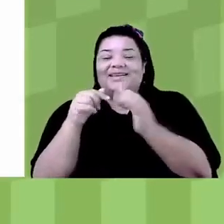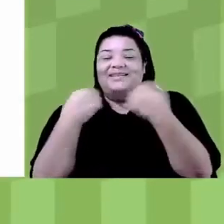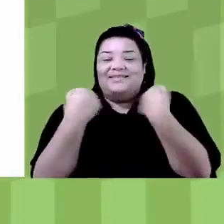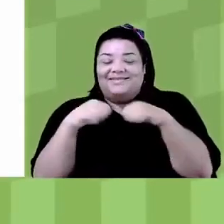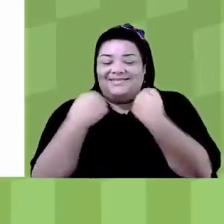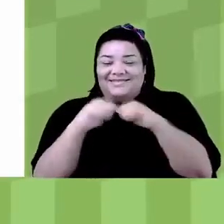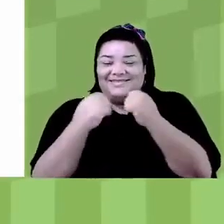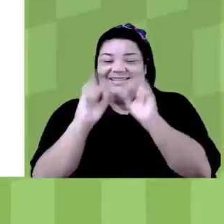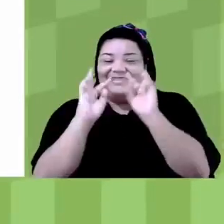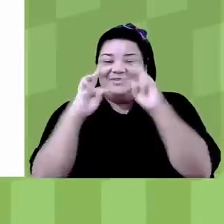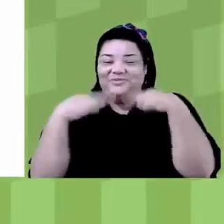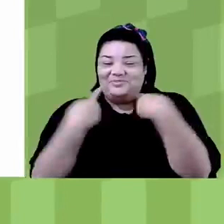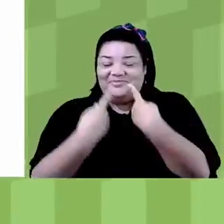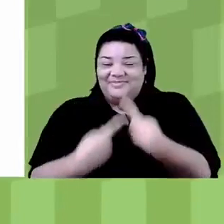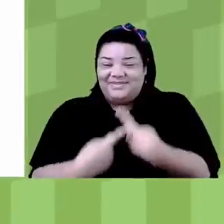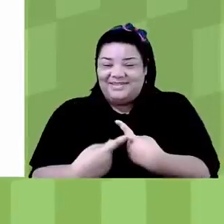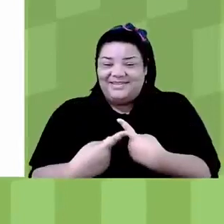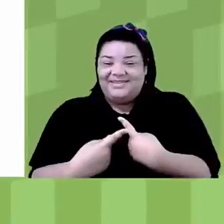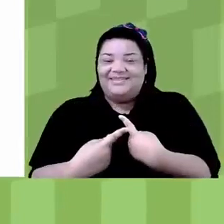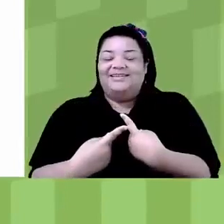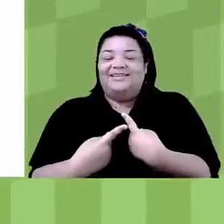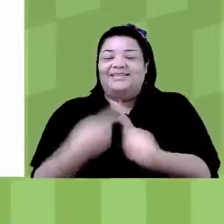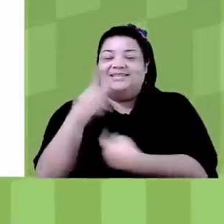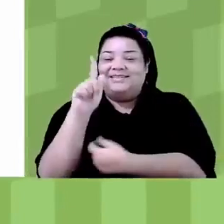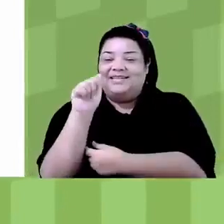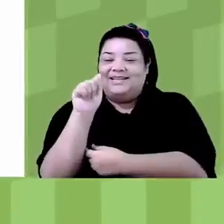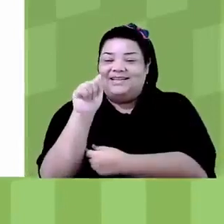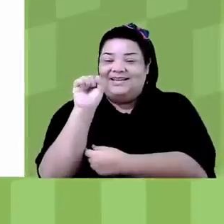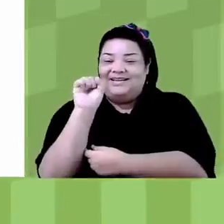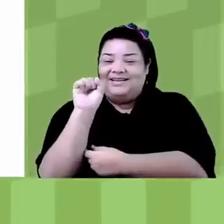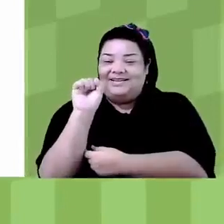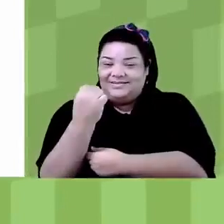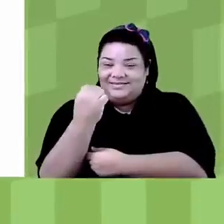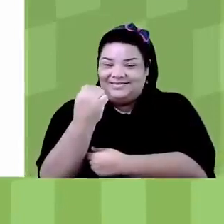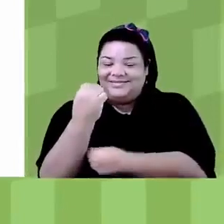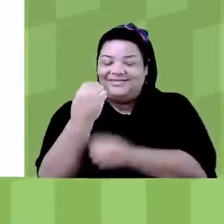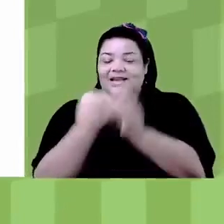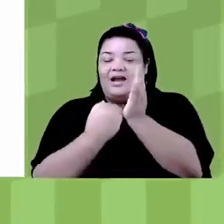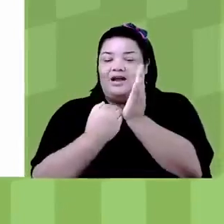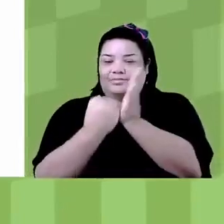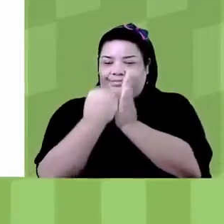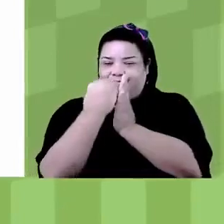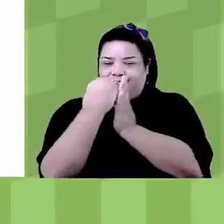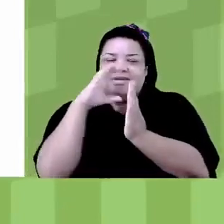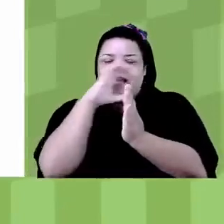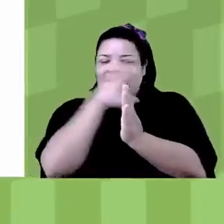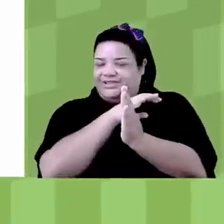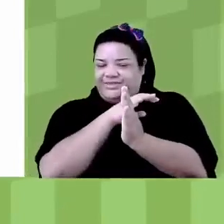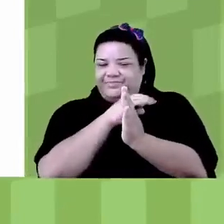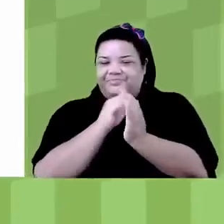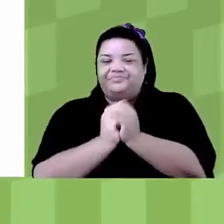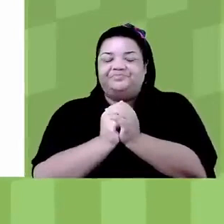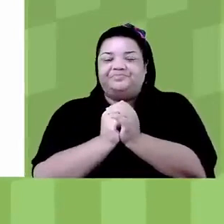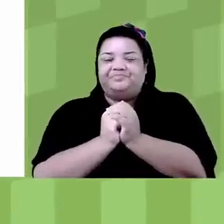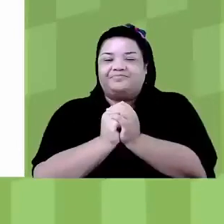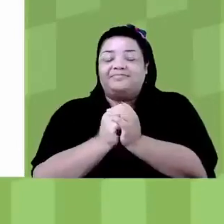fazem essa geração de gases de efeito estufa. Aqui tem a informação da